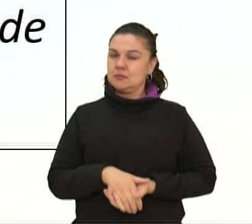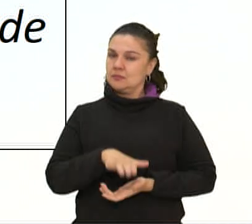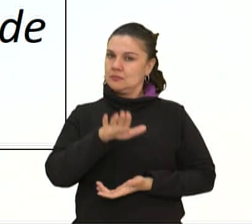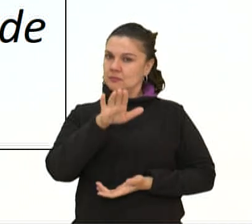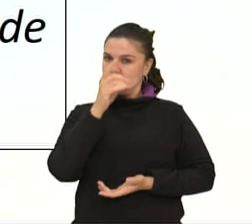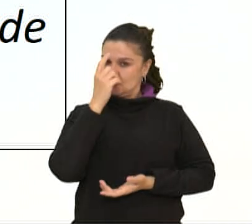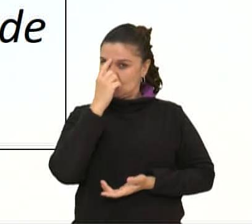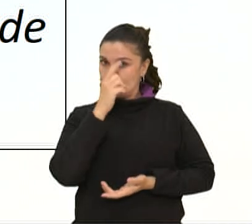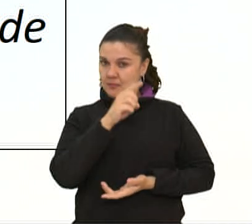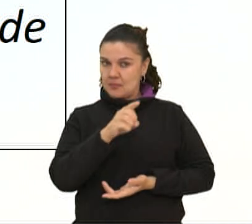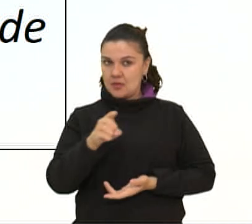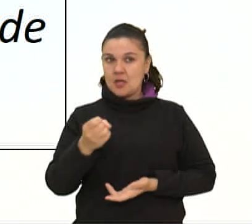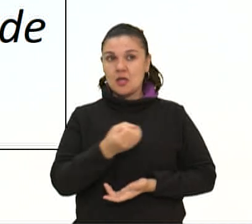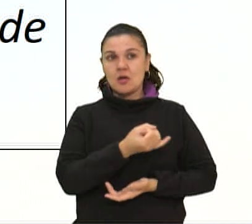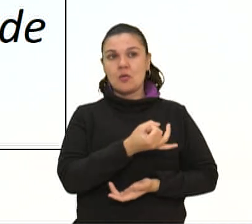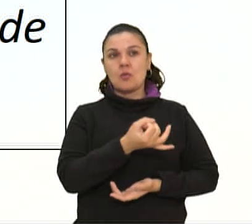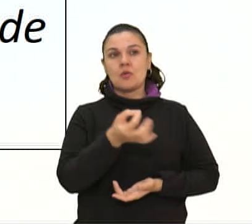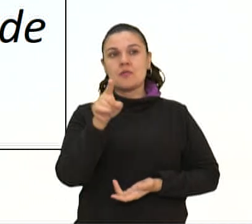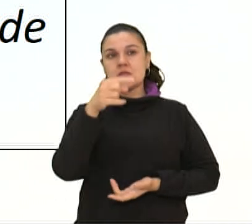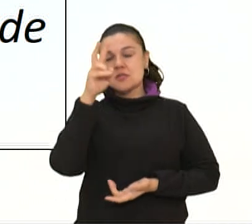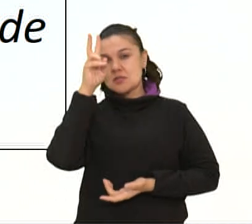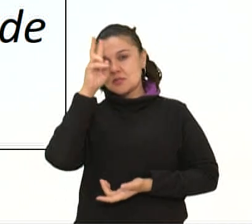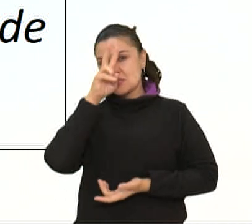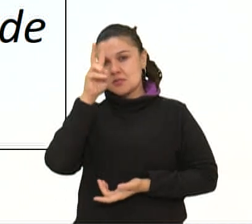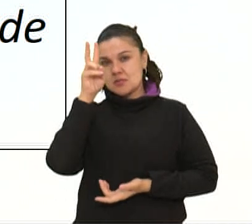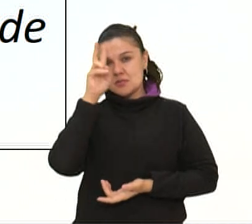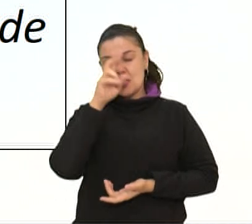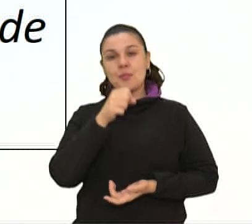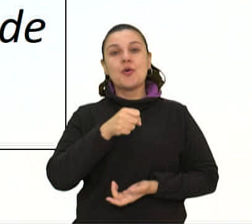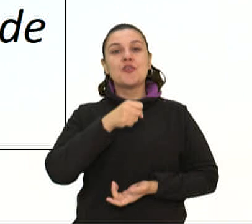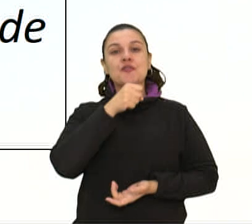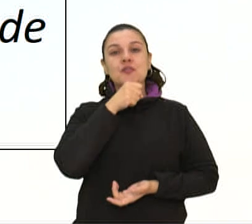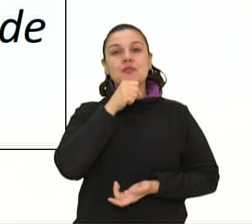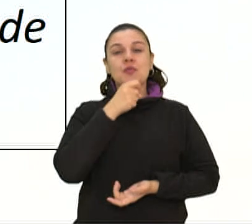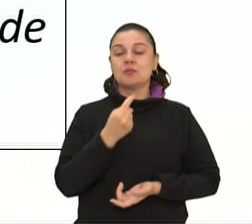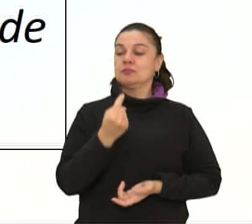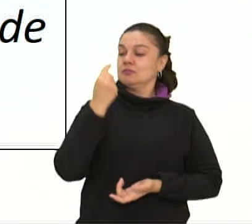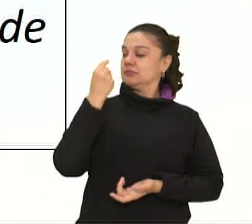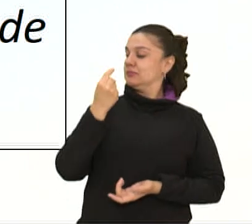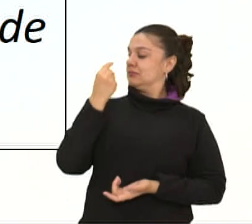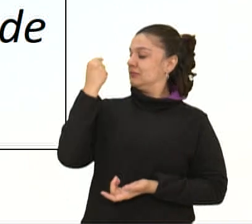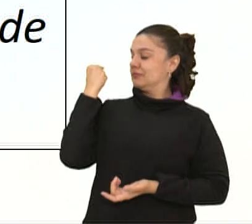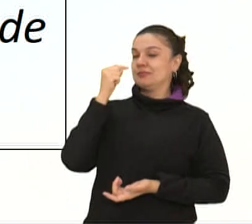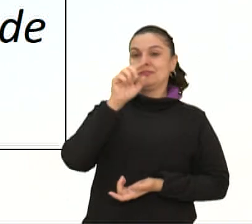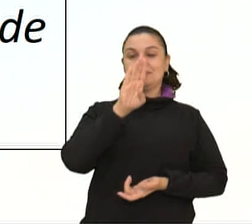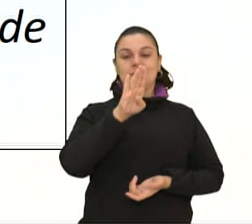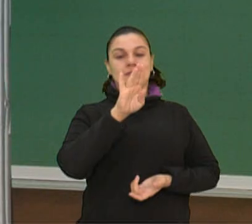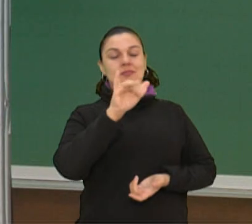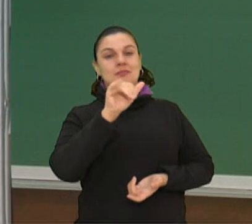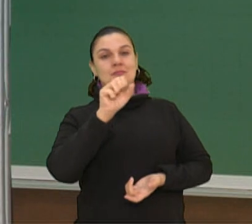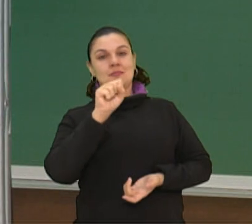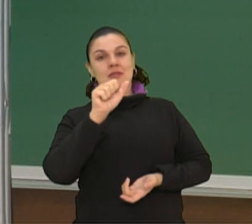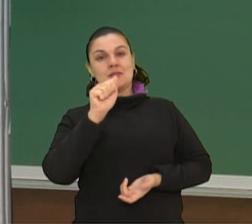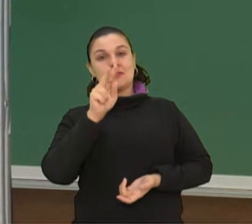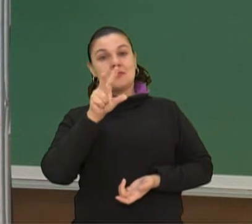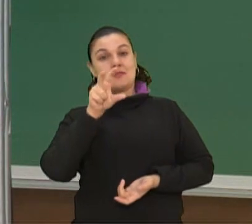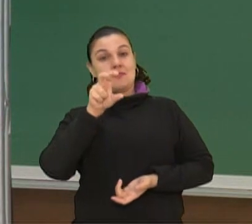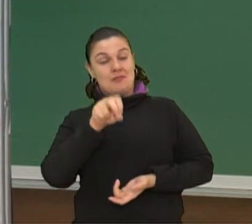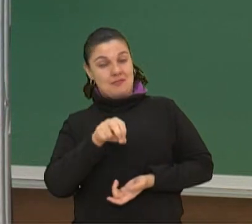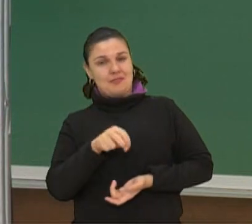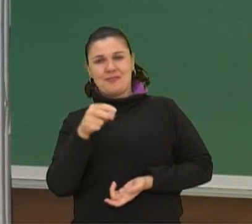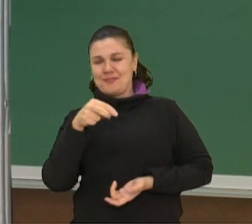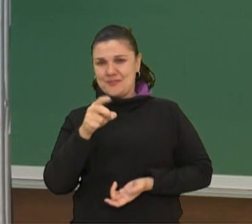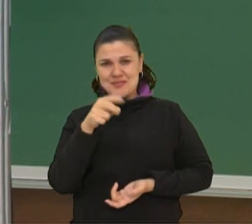Vivemos somente por um instante, para depois cairmos no completo esquecimento e no vazio infinito do